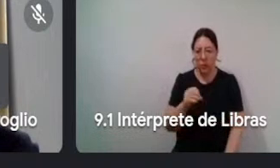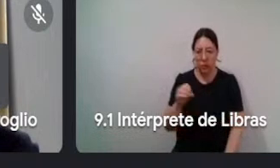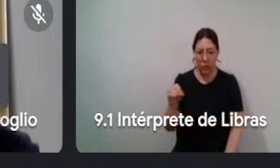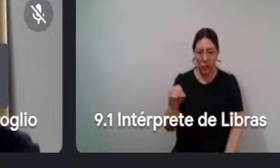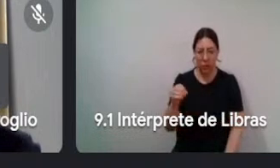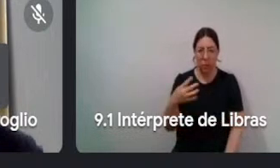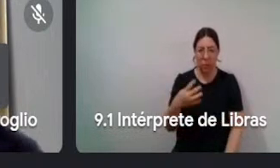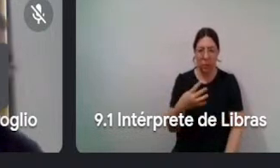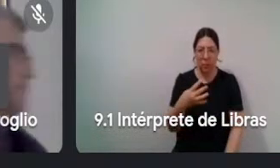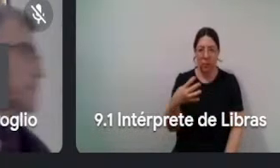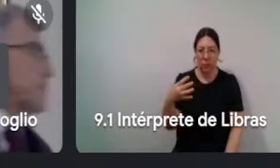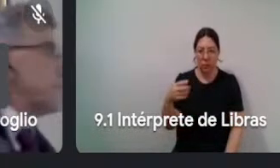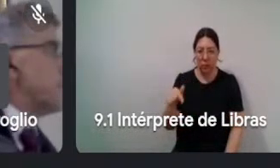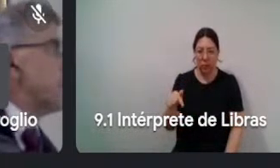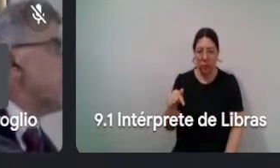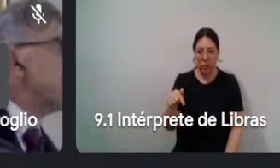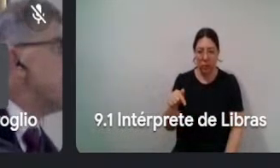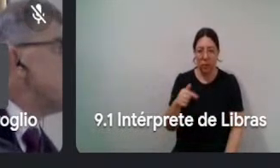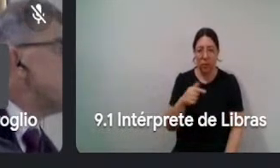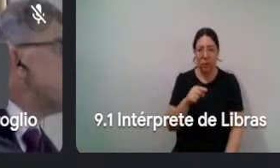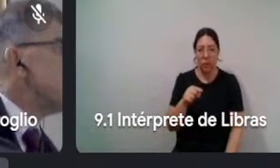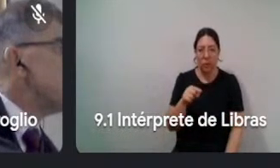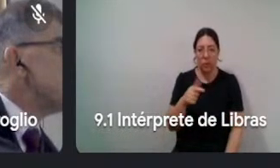0600-447, dígito 28.2020,